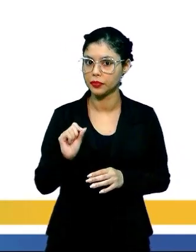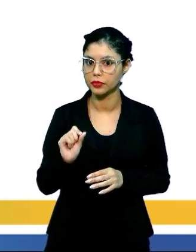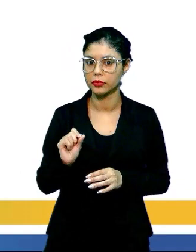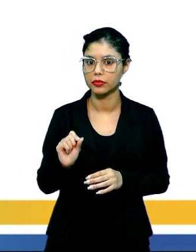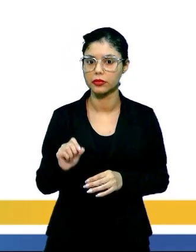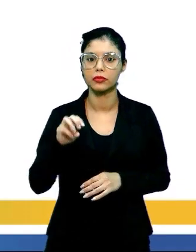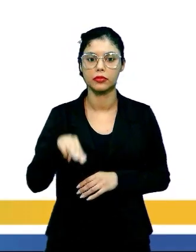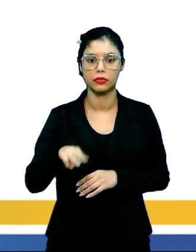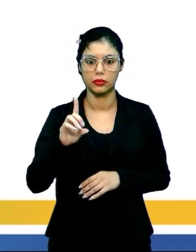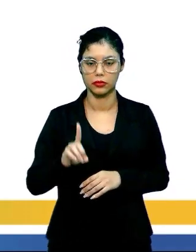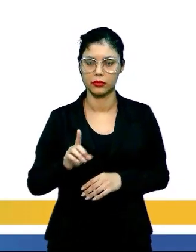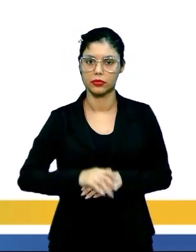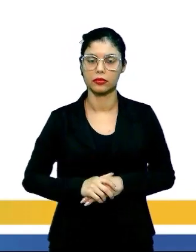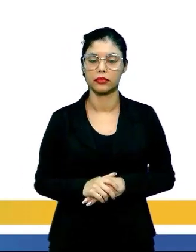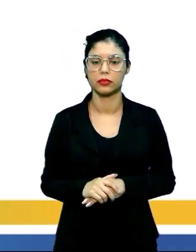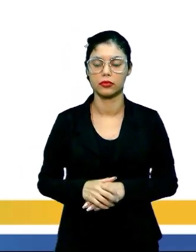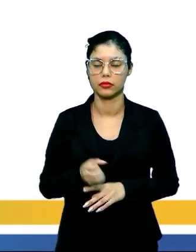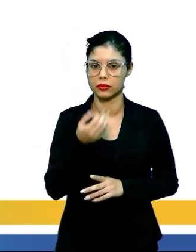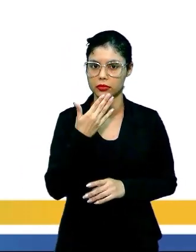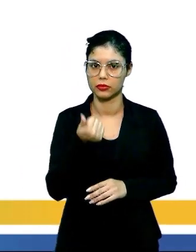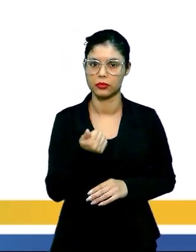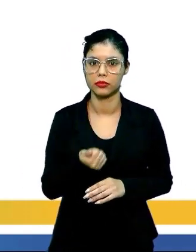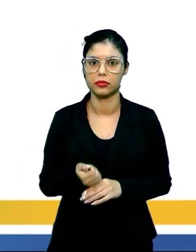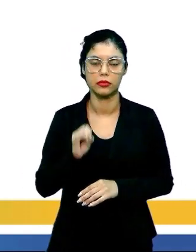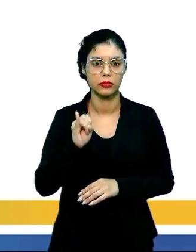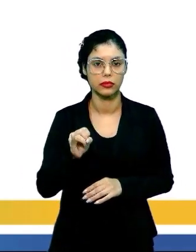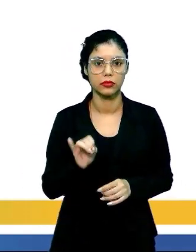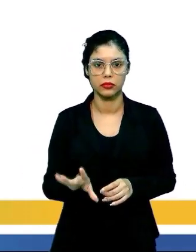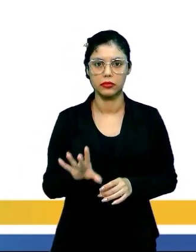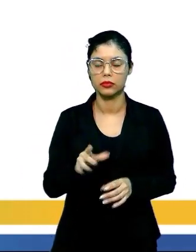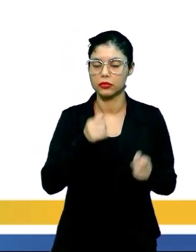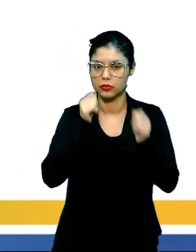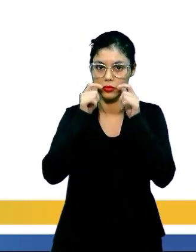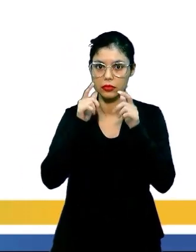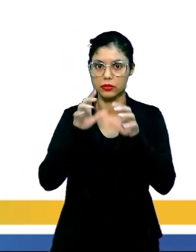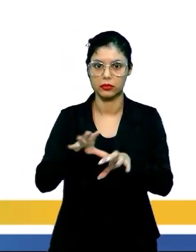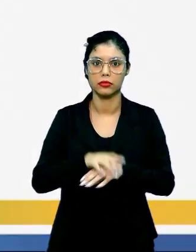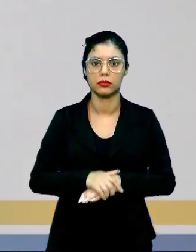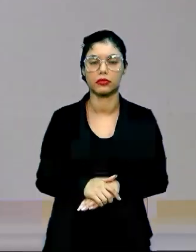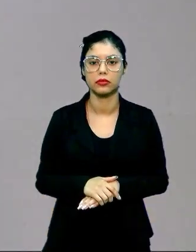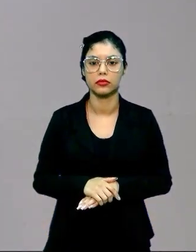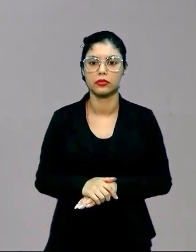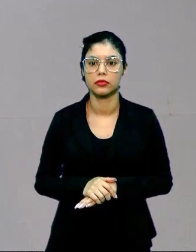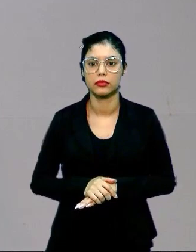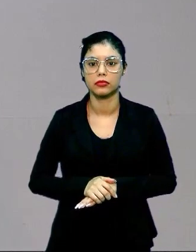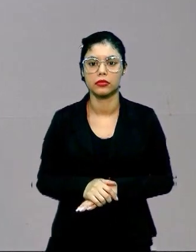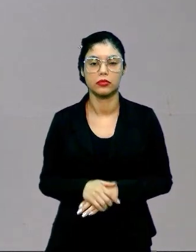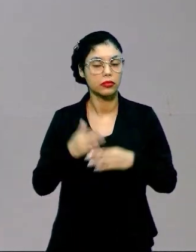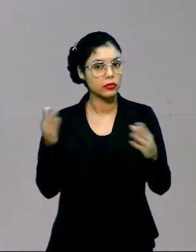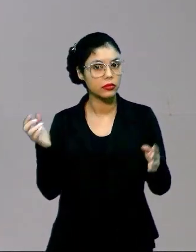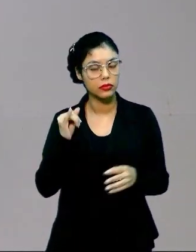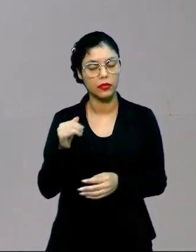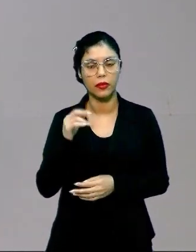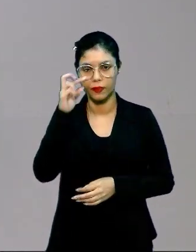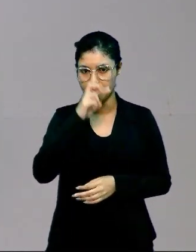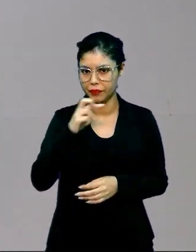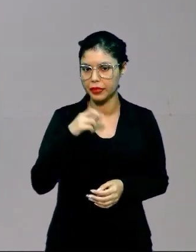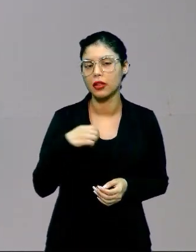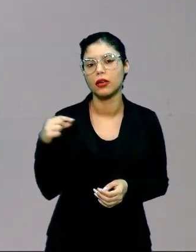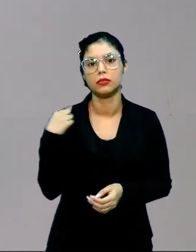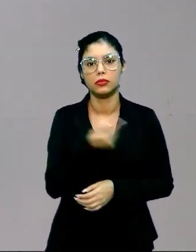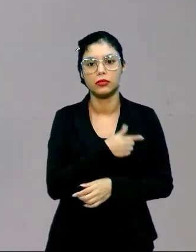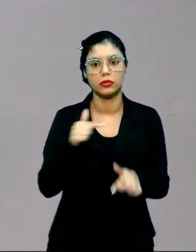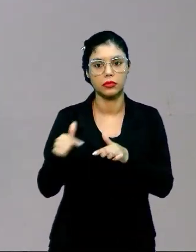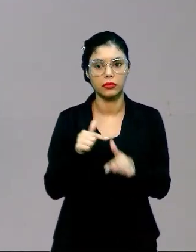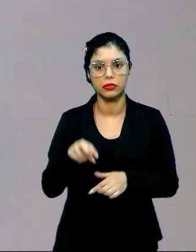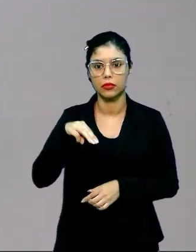A mediana. Beleza? Então é só você prestar bem atenção nisso. Se você analisar, a gente trabalhou